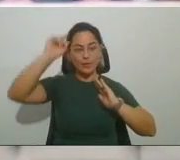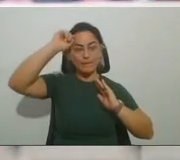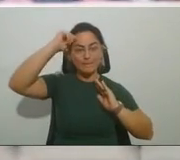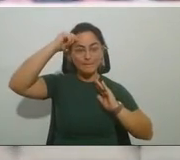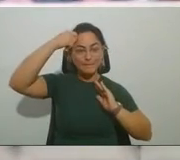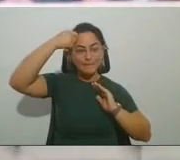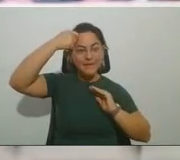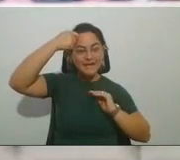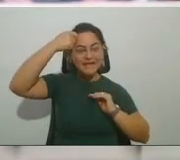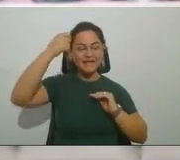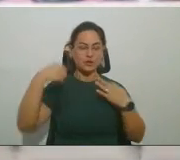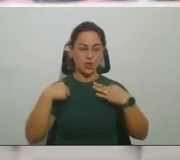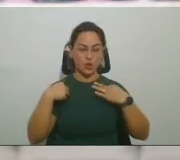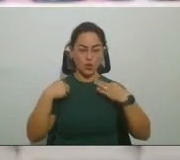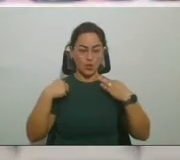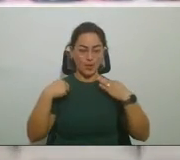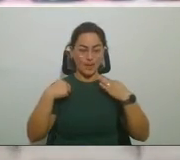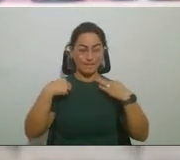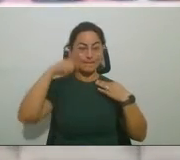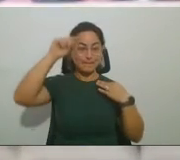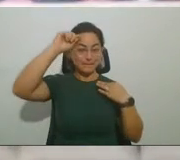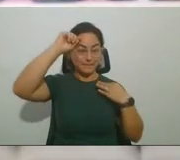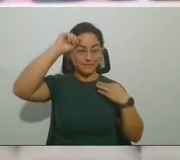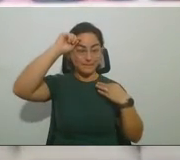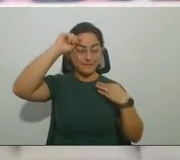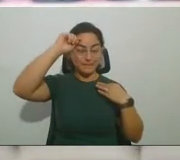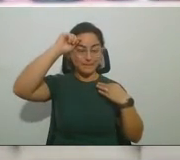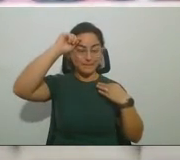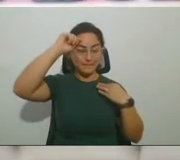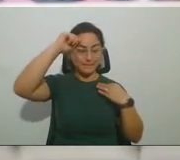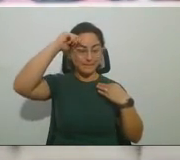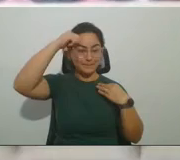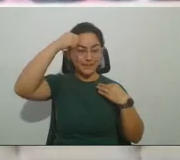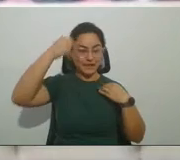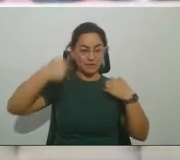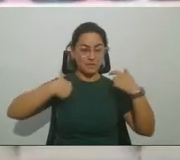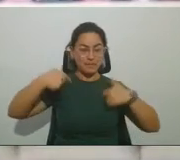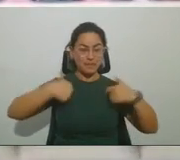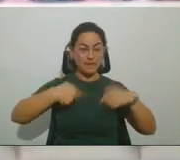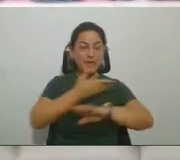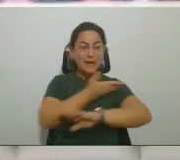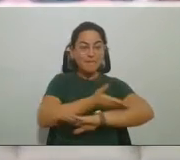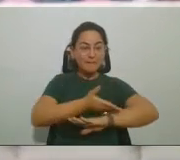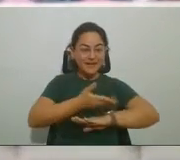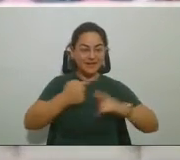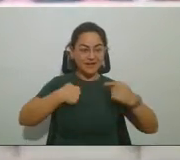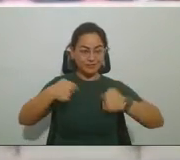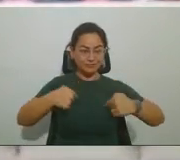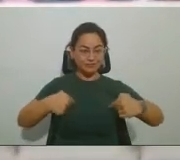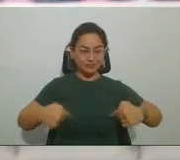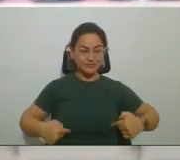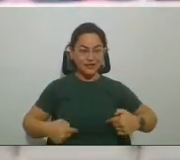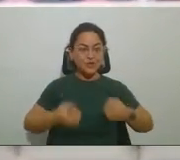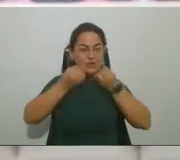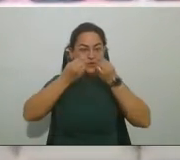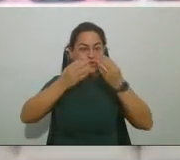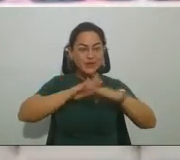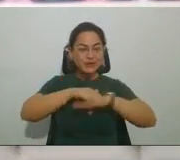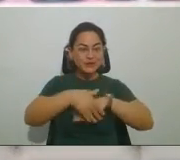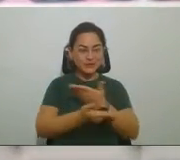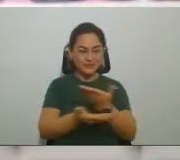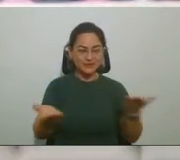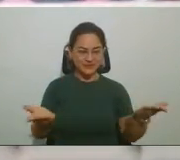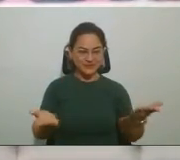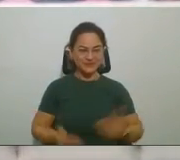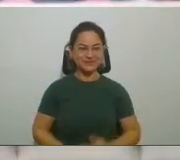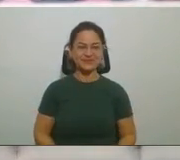estou vestindo uma blusa com bolinhas brancas, e uma boa noite a todos.